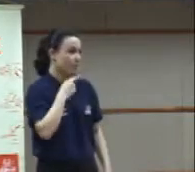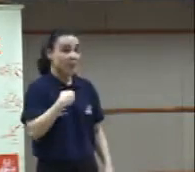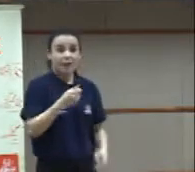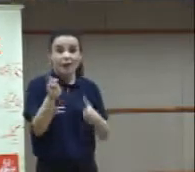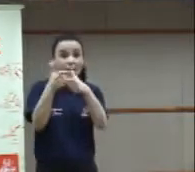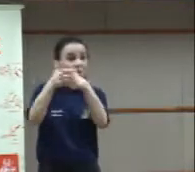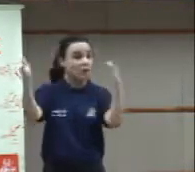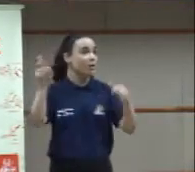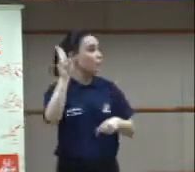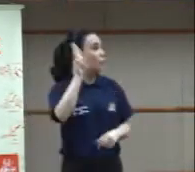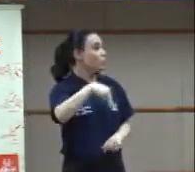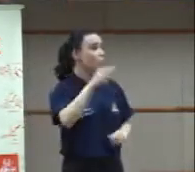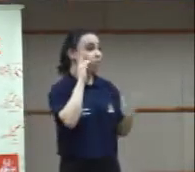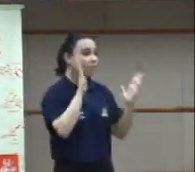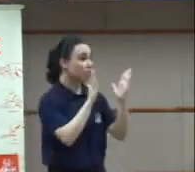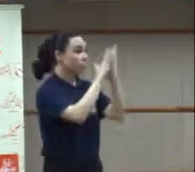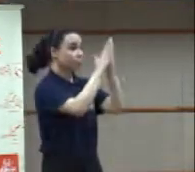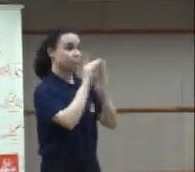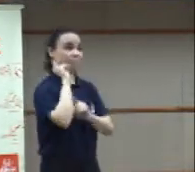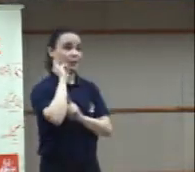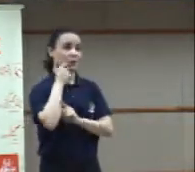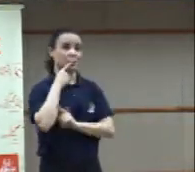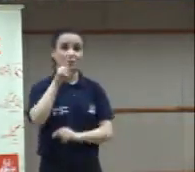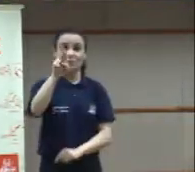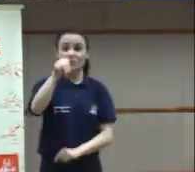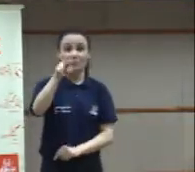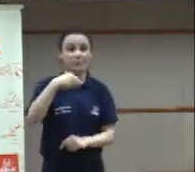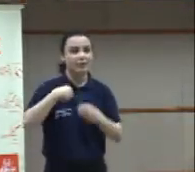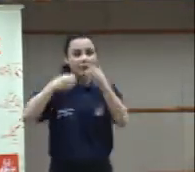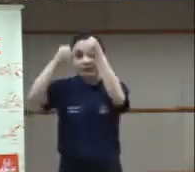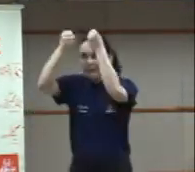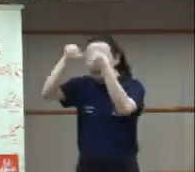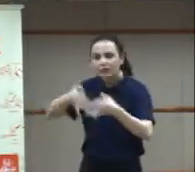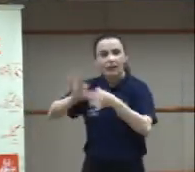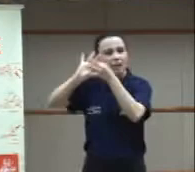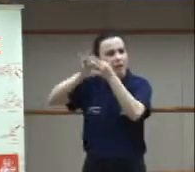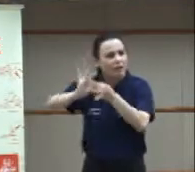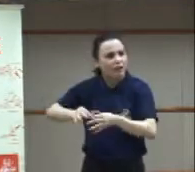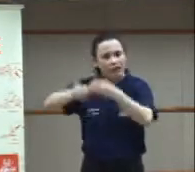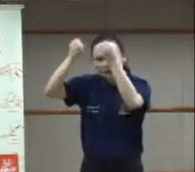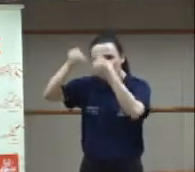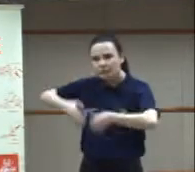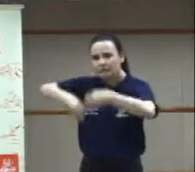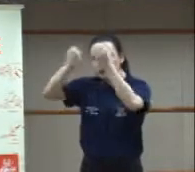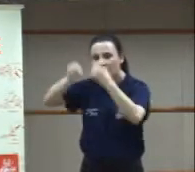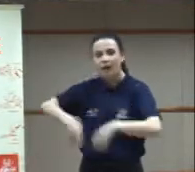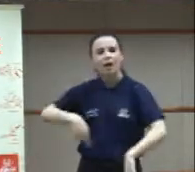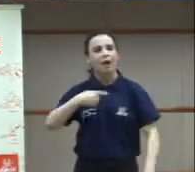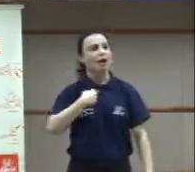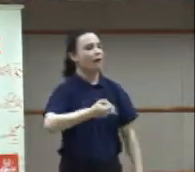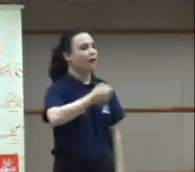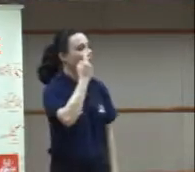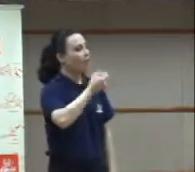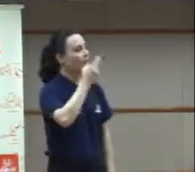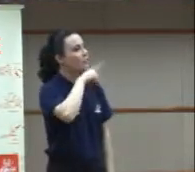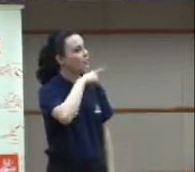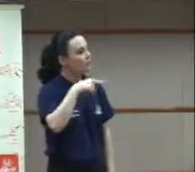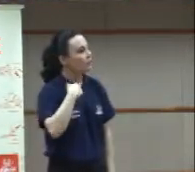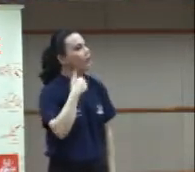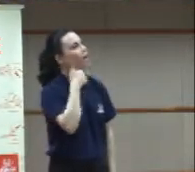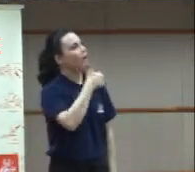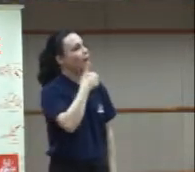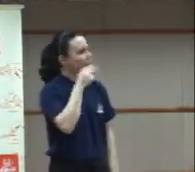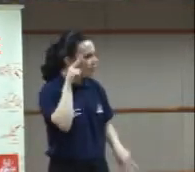contato, nunca ouviu falar. Então, nós temos que explicar exatamente essa questão da natureza visual, da questão